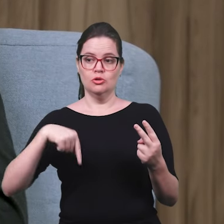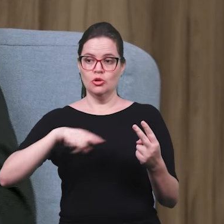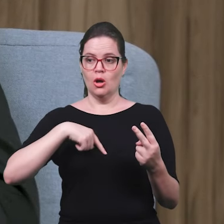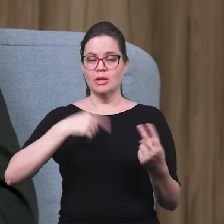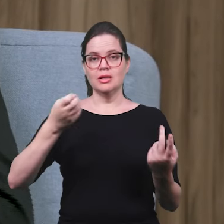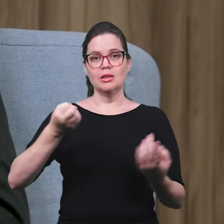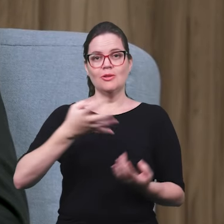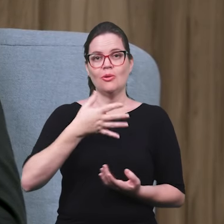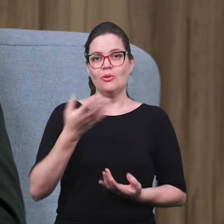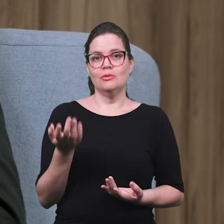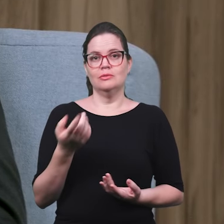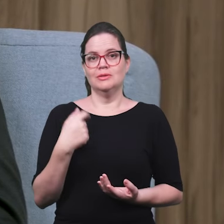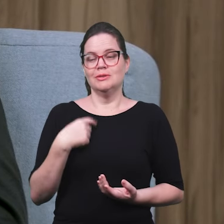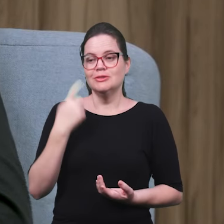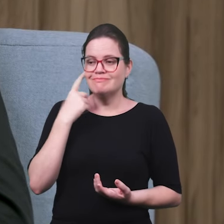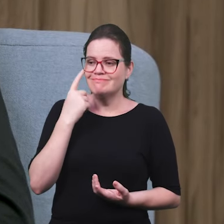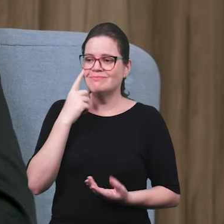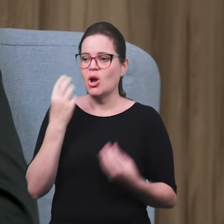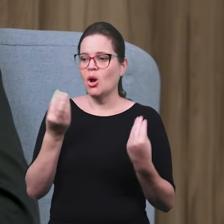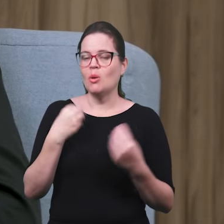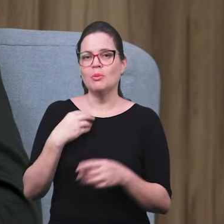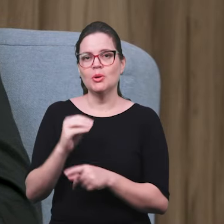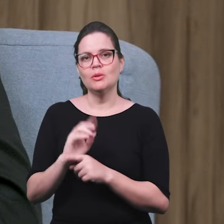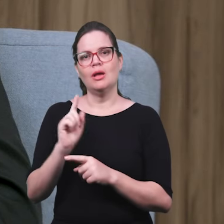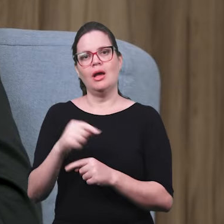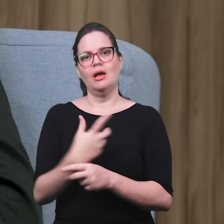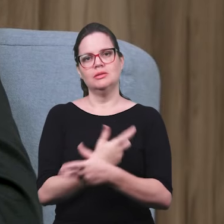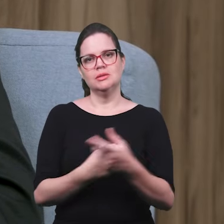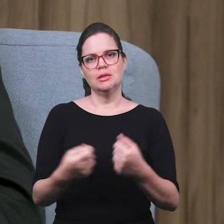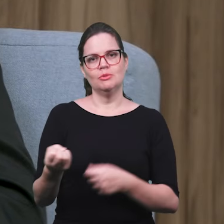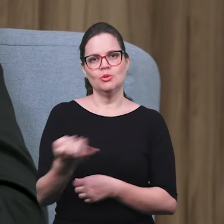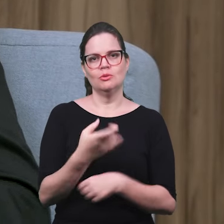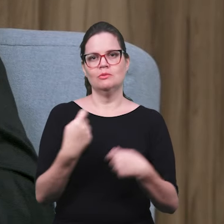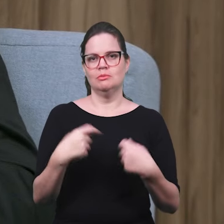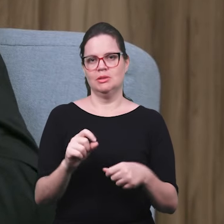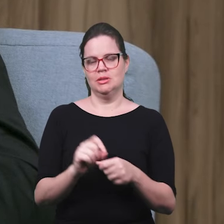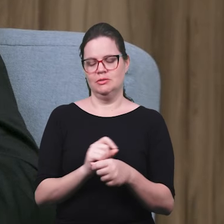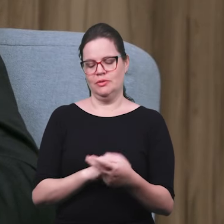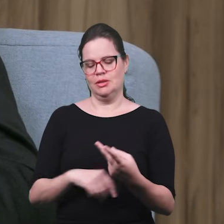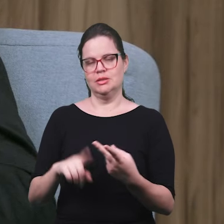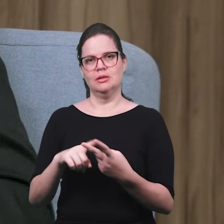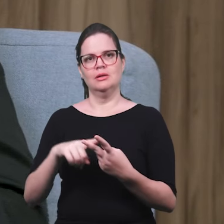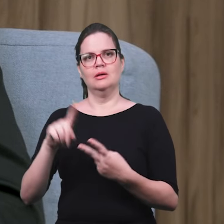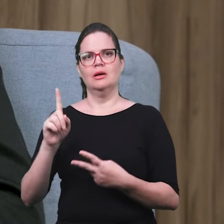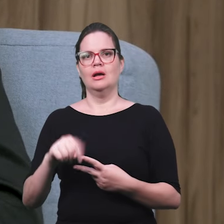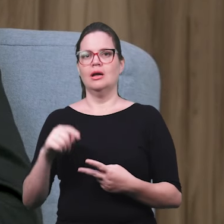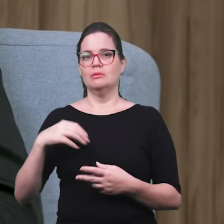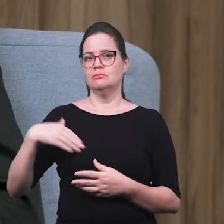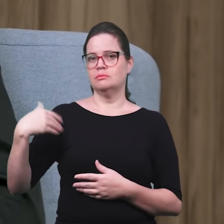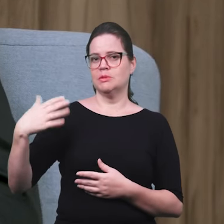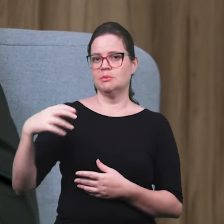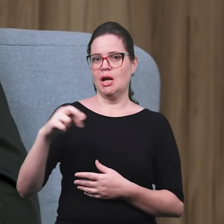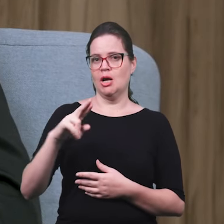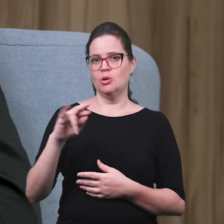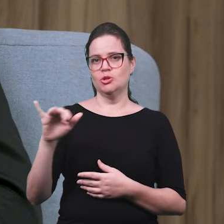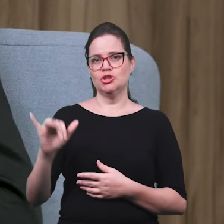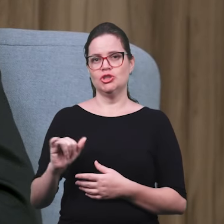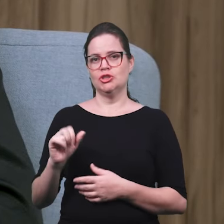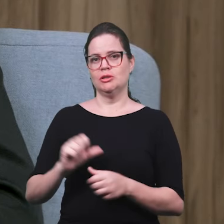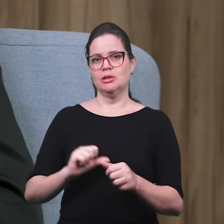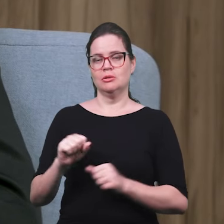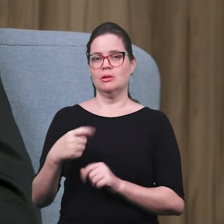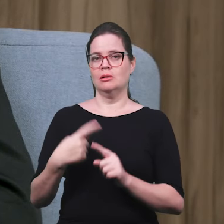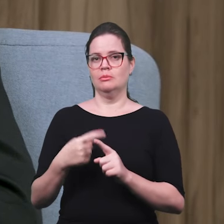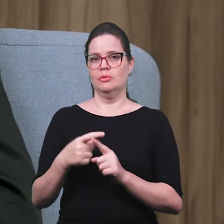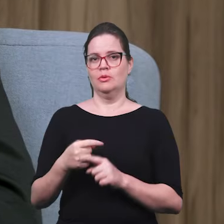ainda. Então, tudo está sendo algo novo, né? Então, são exames novos que precisam fazer, é a rotina que mudou,